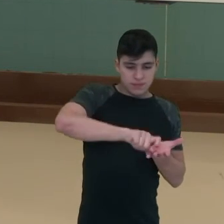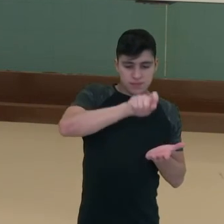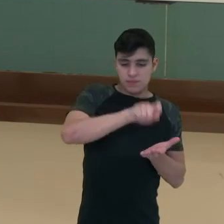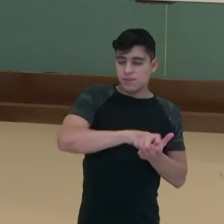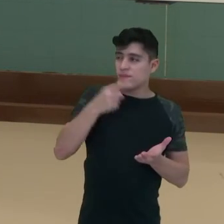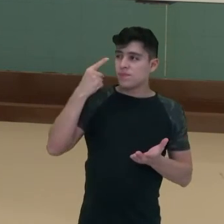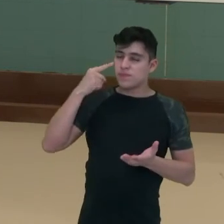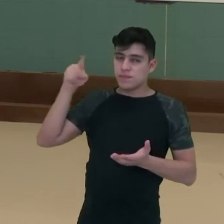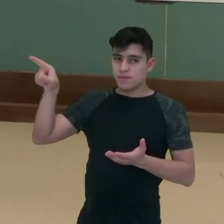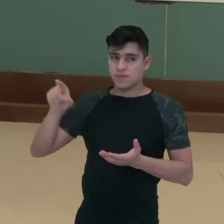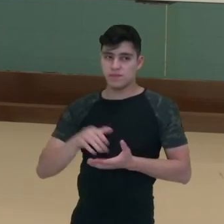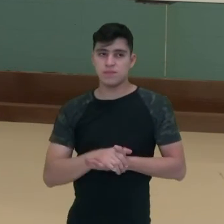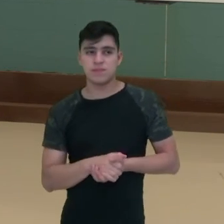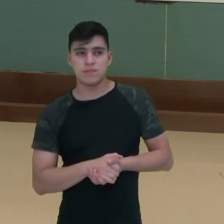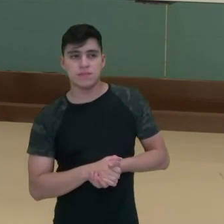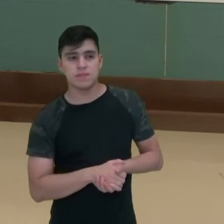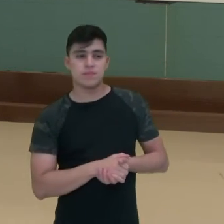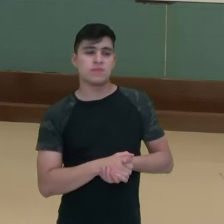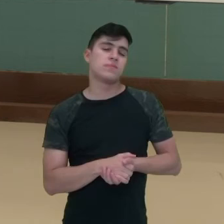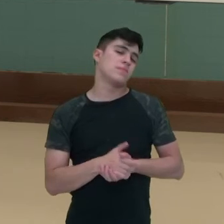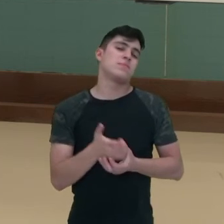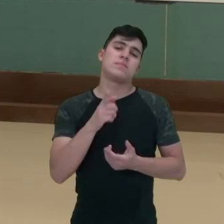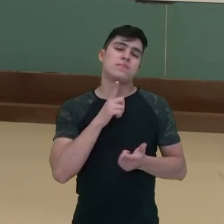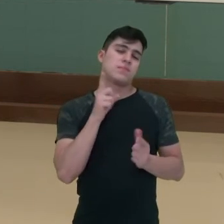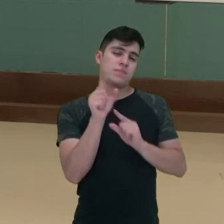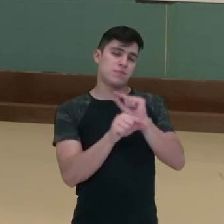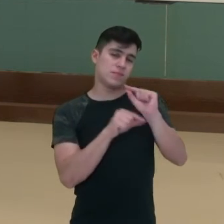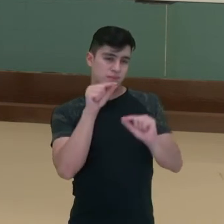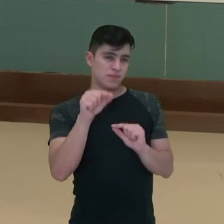Olha só, então nós temos o seguinte elemento,